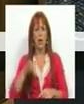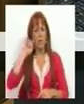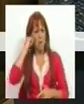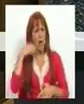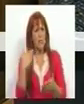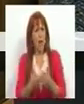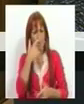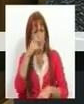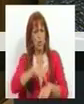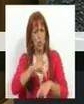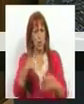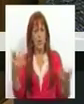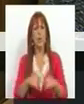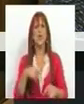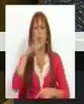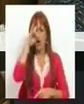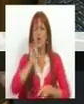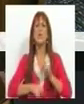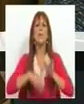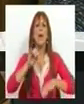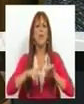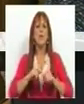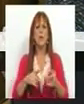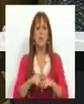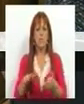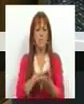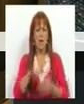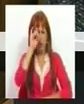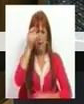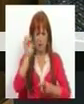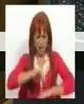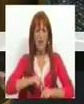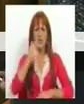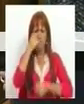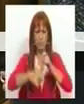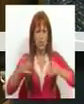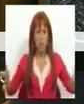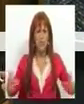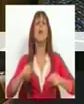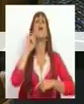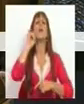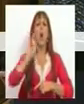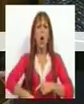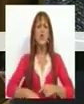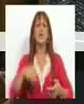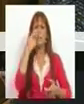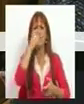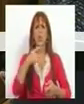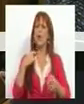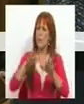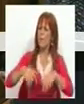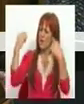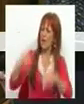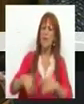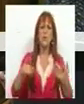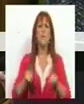transtornos para os utentes? E recordo que está aqui em causa o mais básico respeito pelos utentes. Que garantias têm o cidadão e o